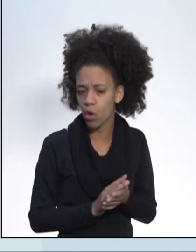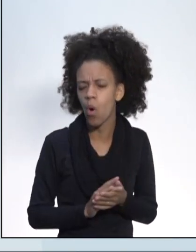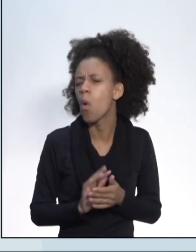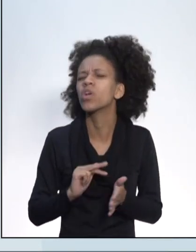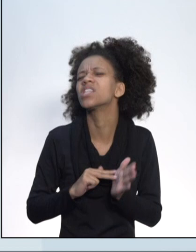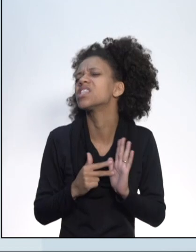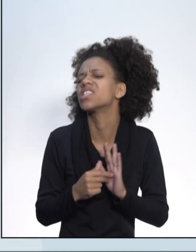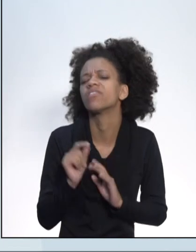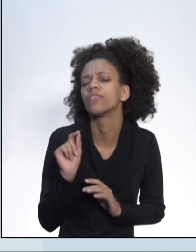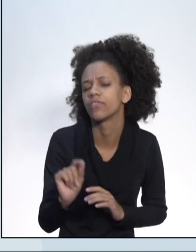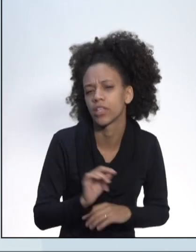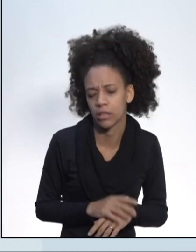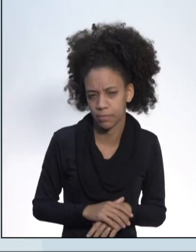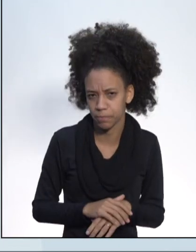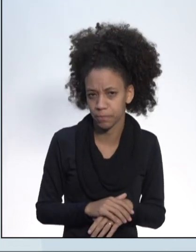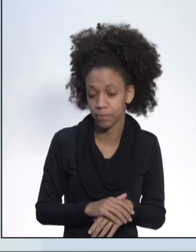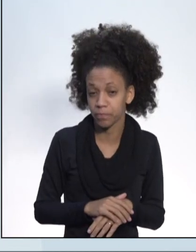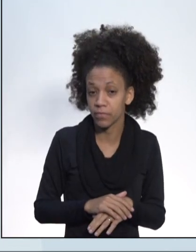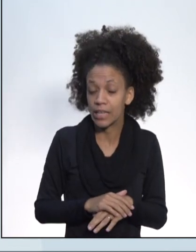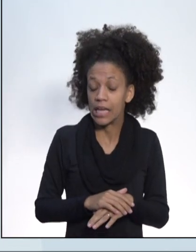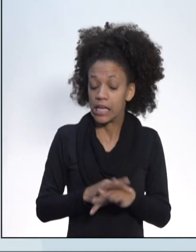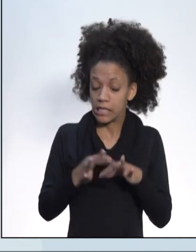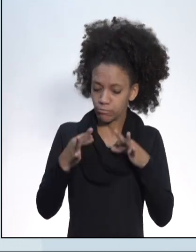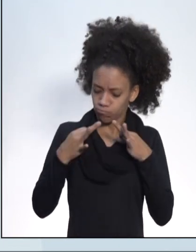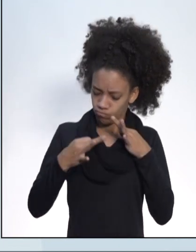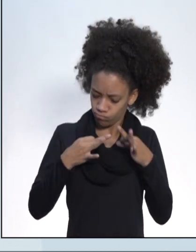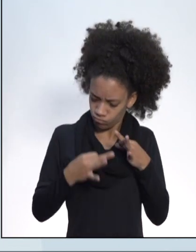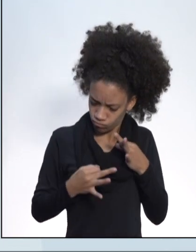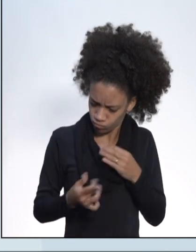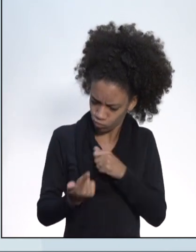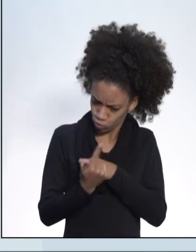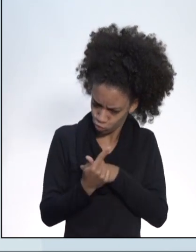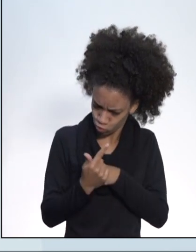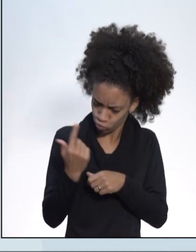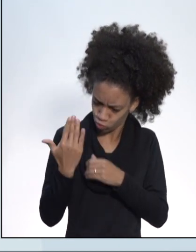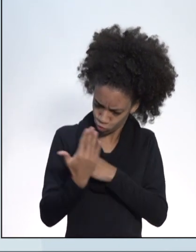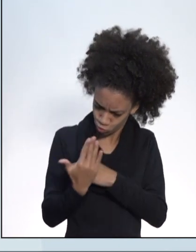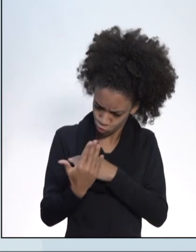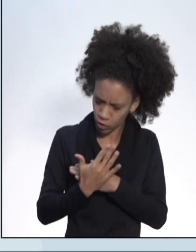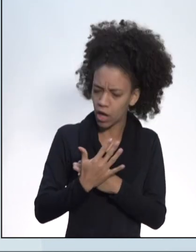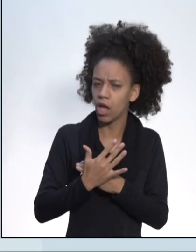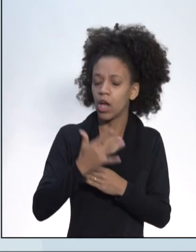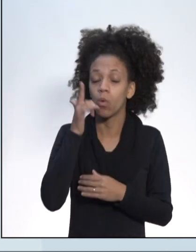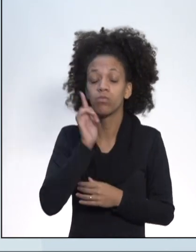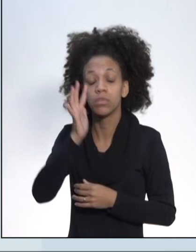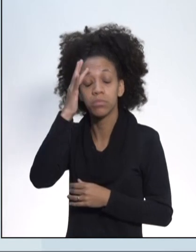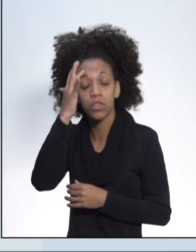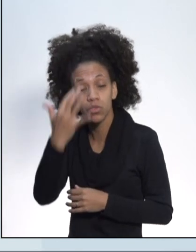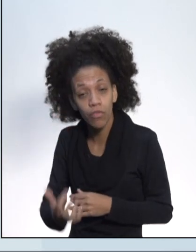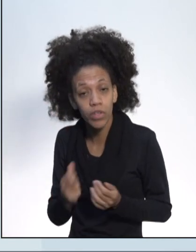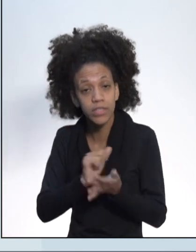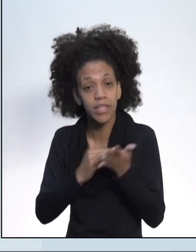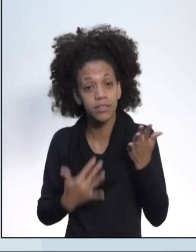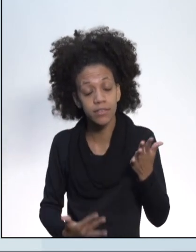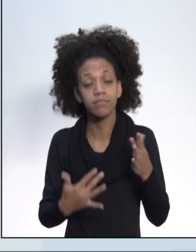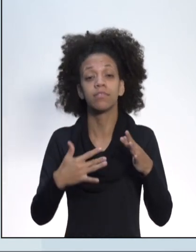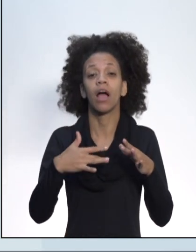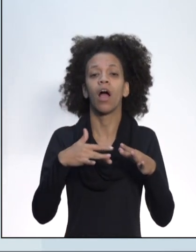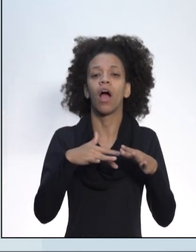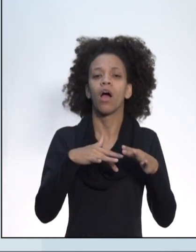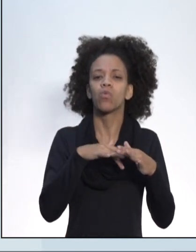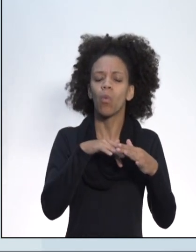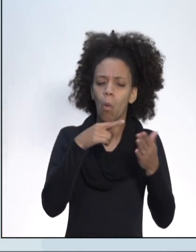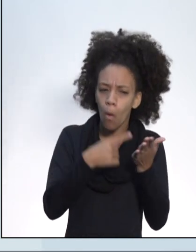Ela consiste em gerenciar a nós mesmos a fim de conseguirmos realizar nossas tarefas, cumprir compromissos